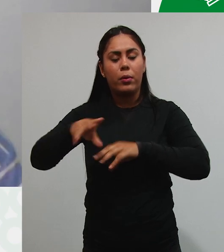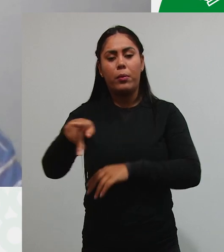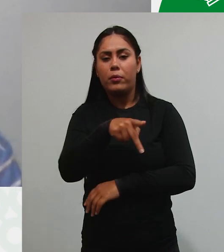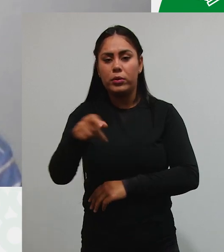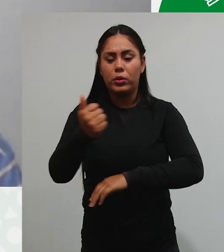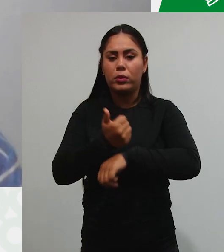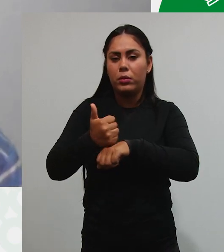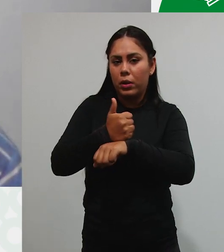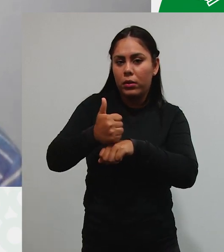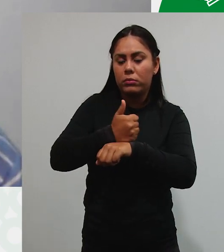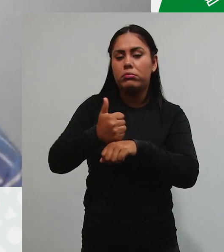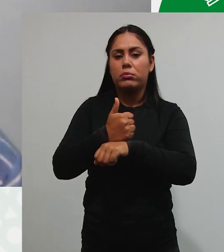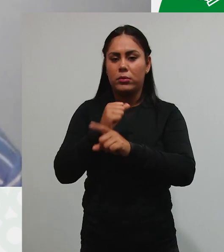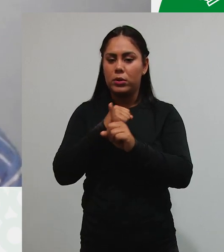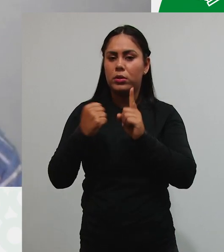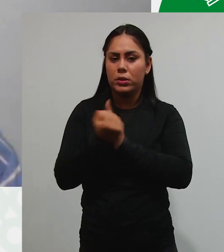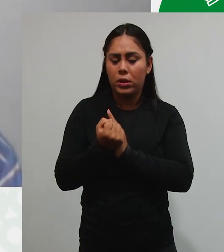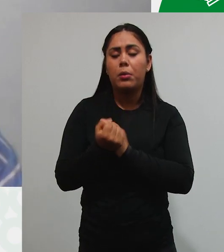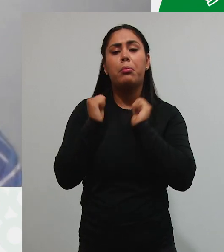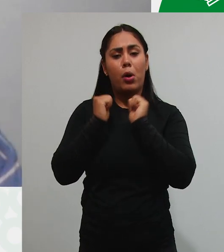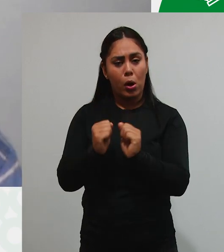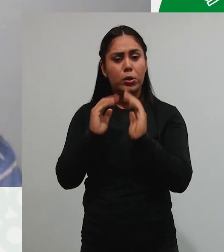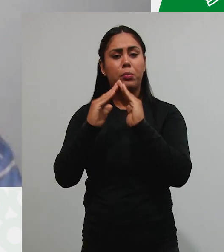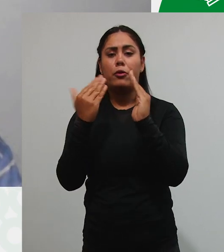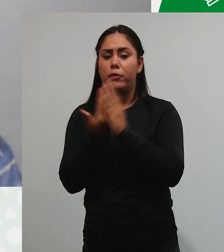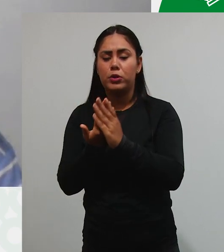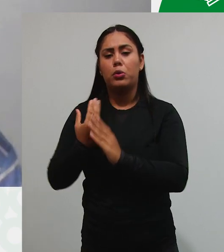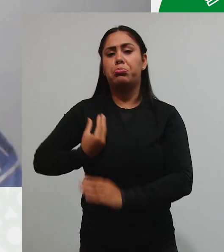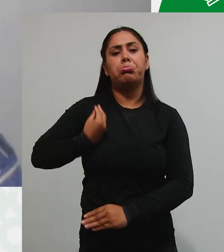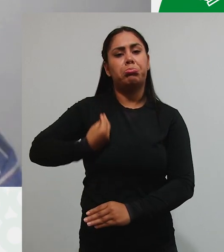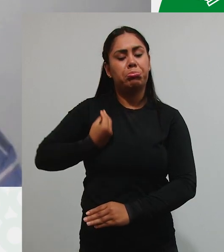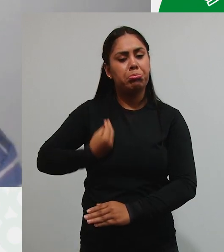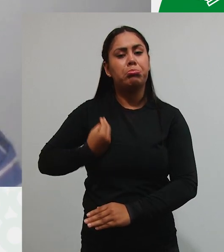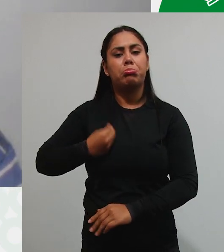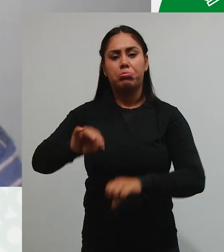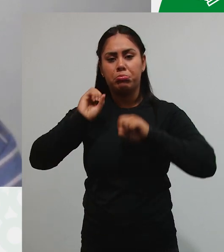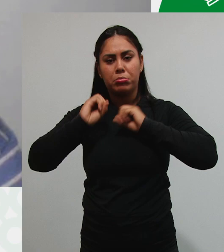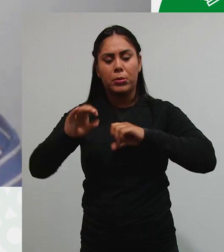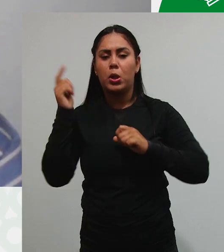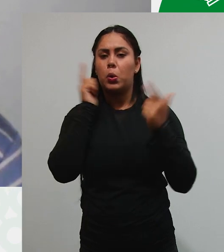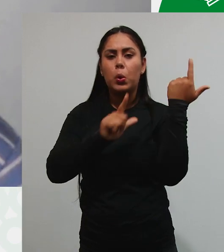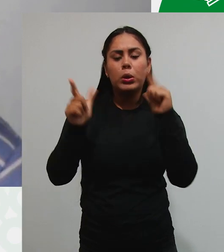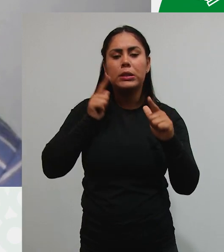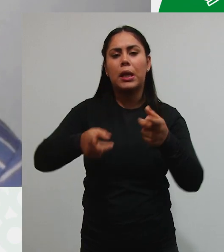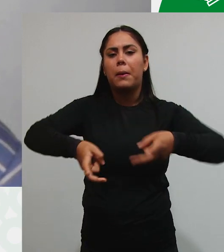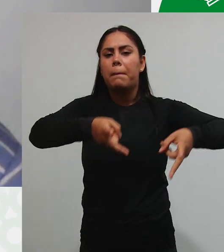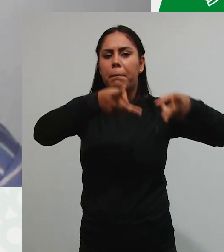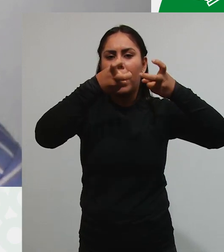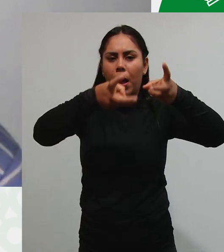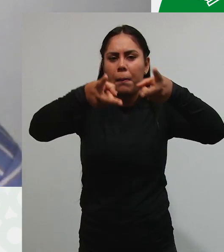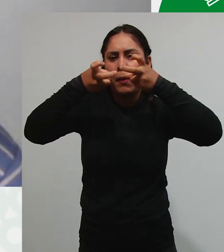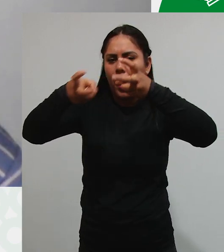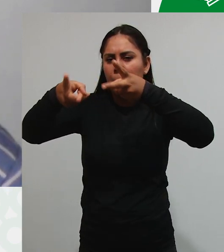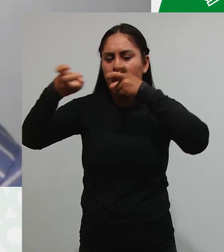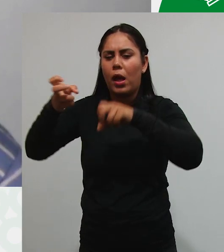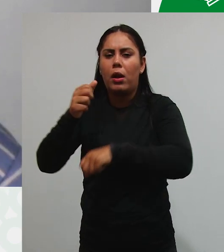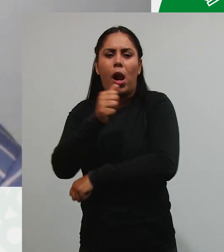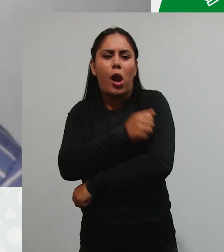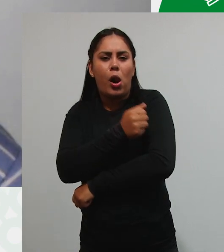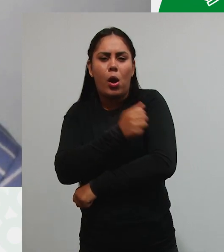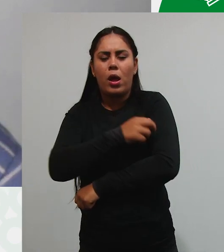educador social ele pode ser aquele professor também que está na escola e que ele consegue perceber